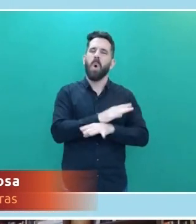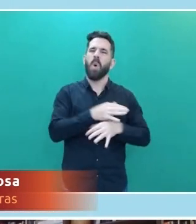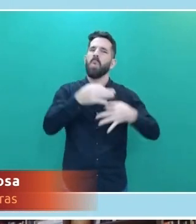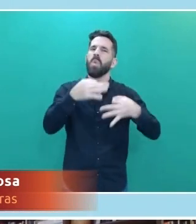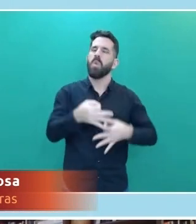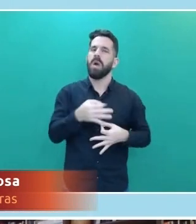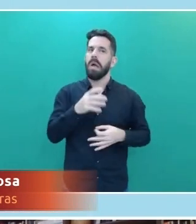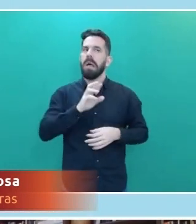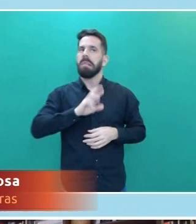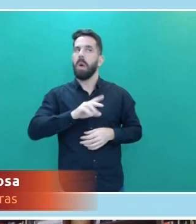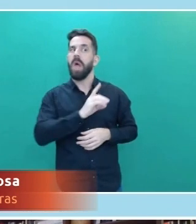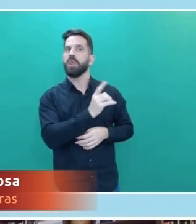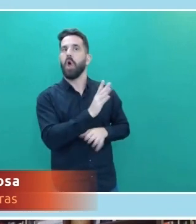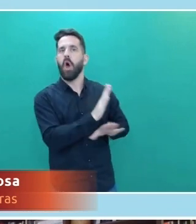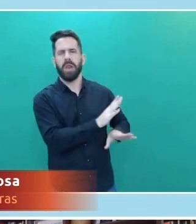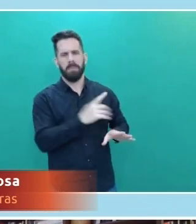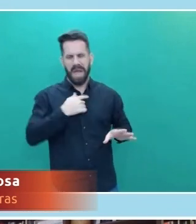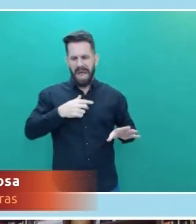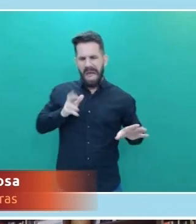provavelmente não é o real,